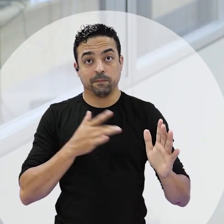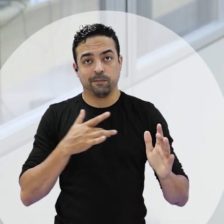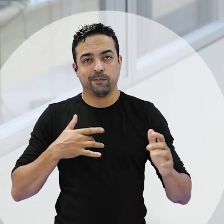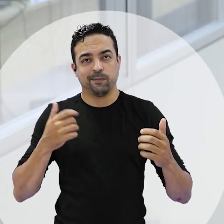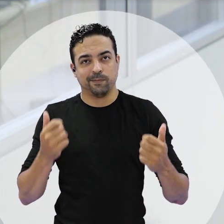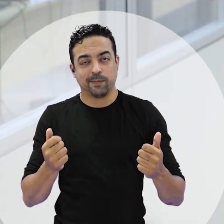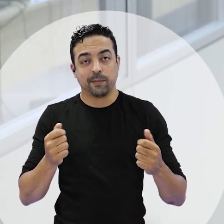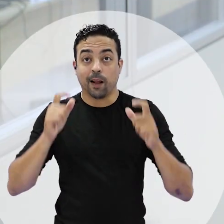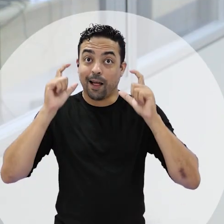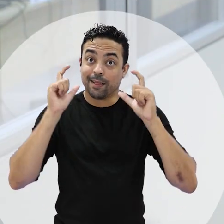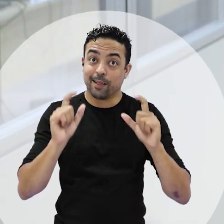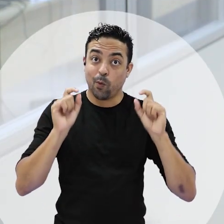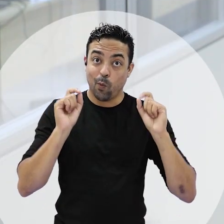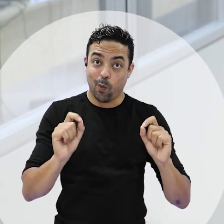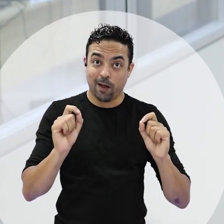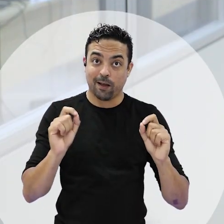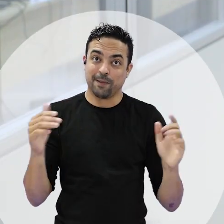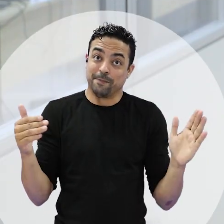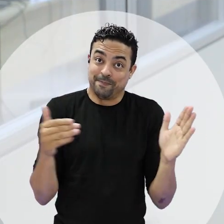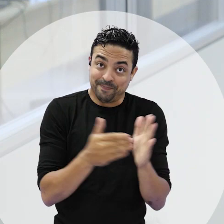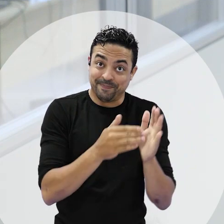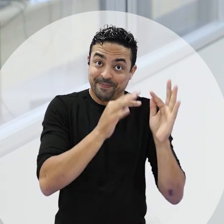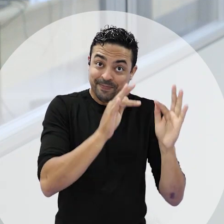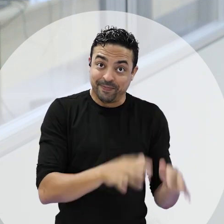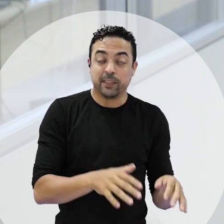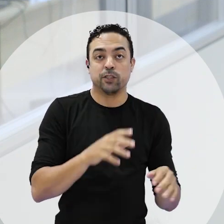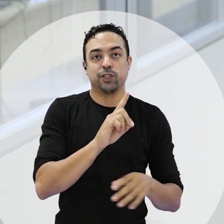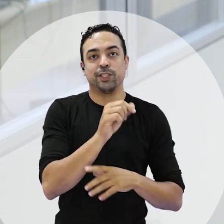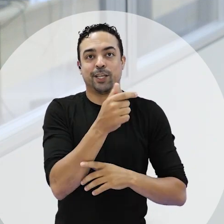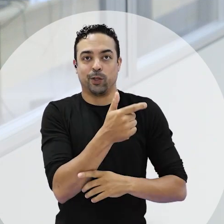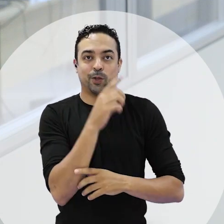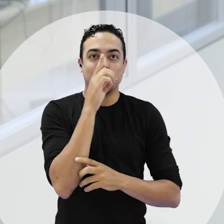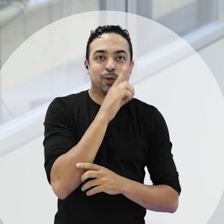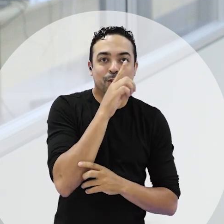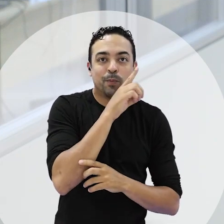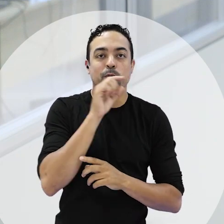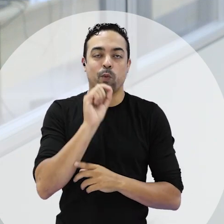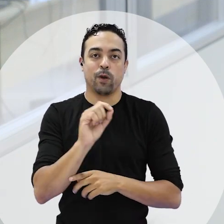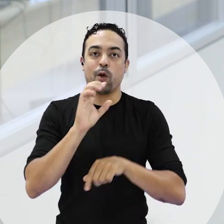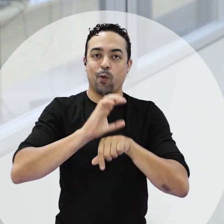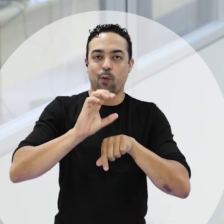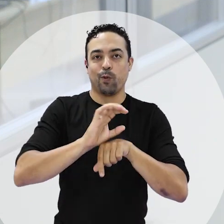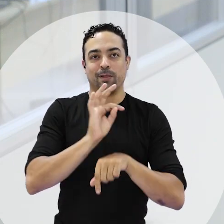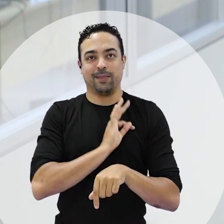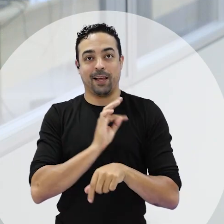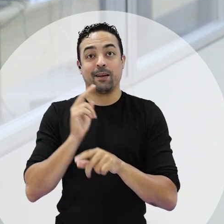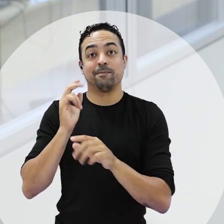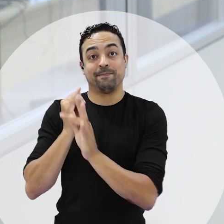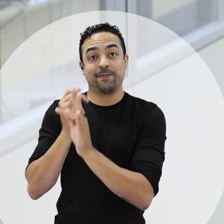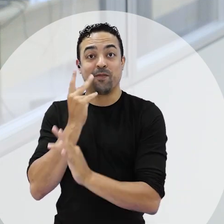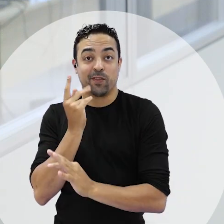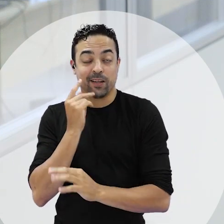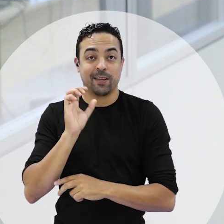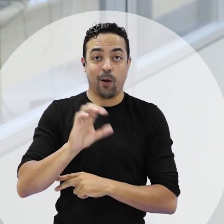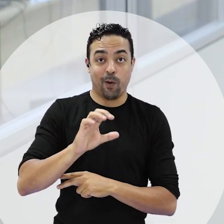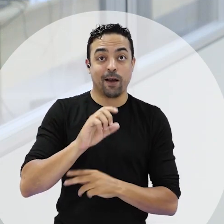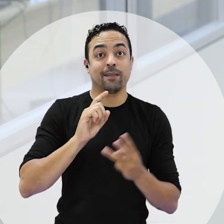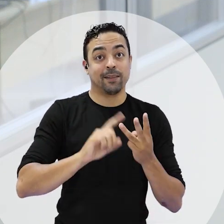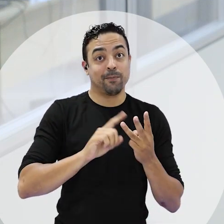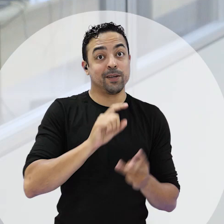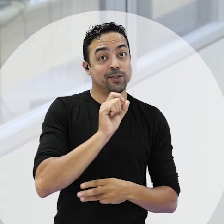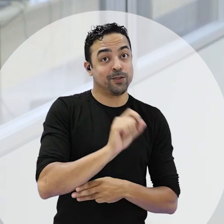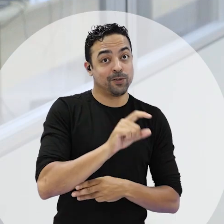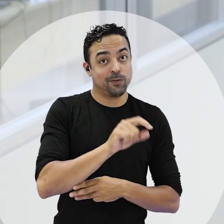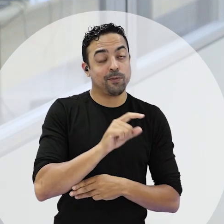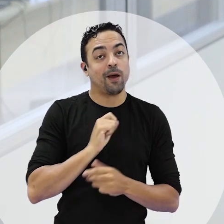Oi pessoal tudo bem atenção aí terminam neste domingo dia 2 as inscrições para os seletivos de cursos técnicos em Fortaleza Caucaia